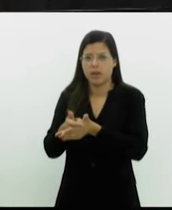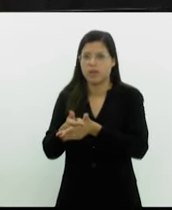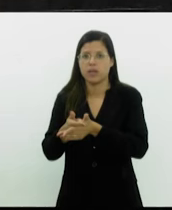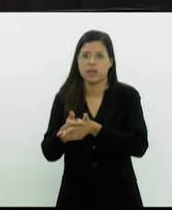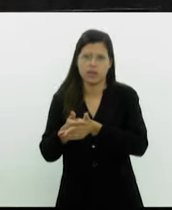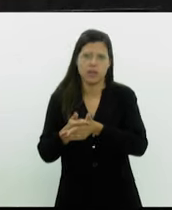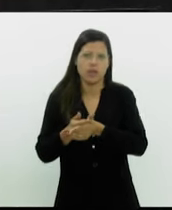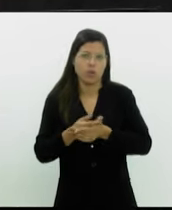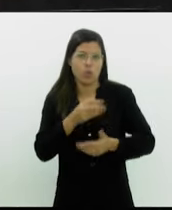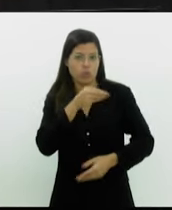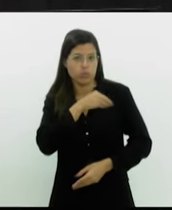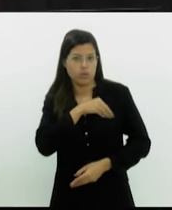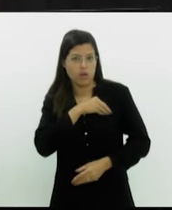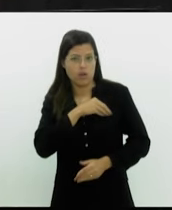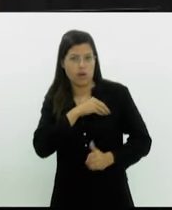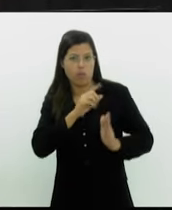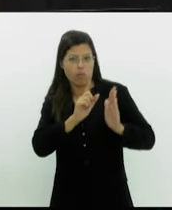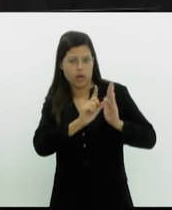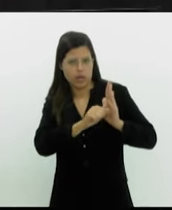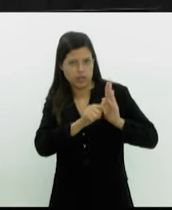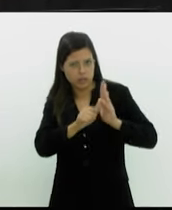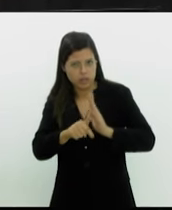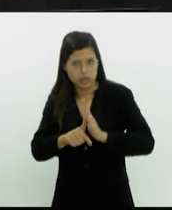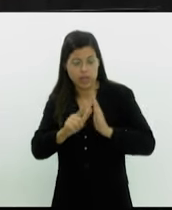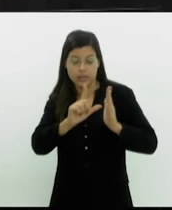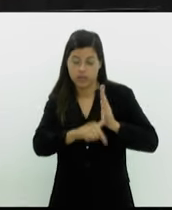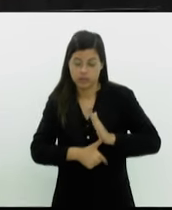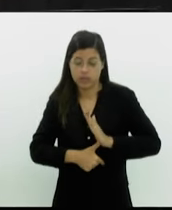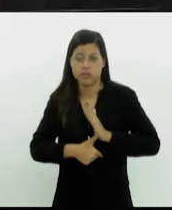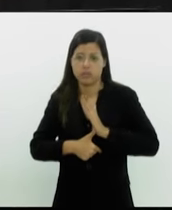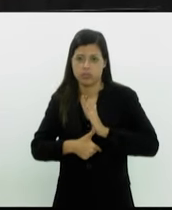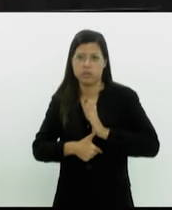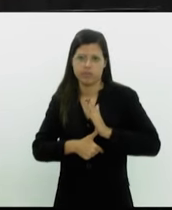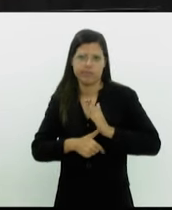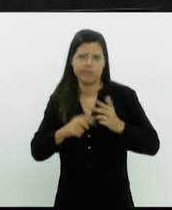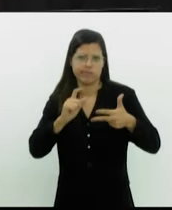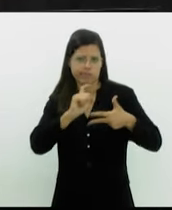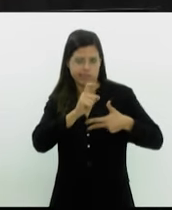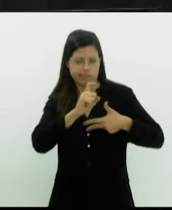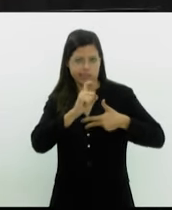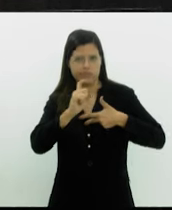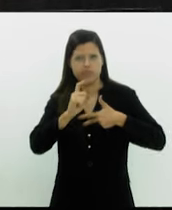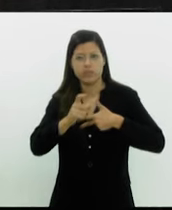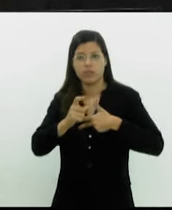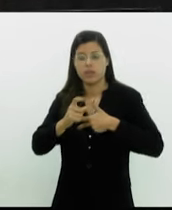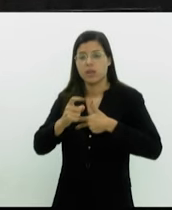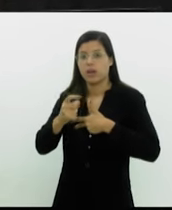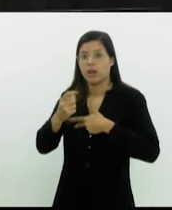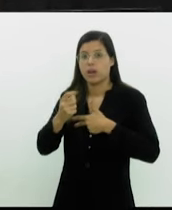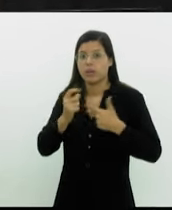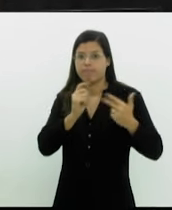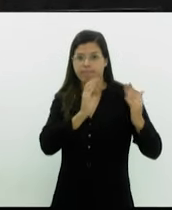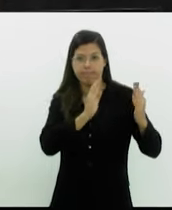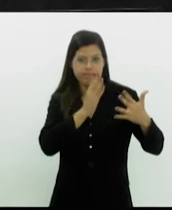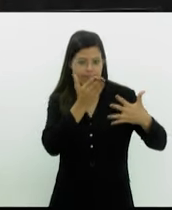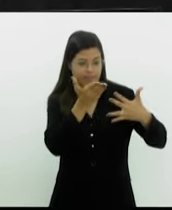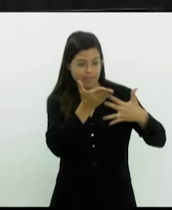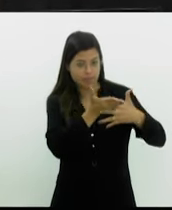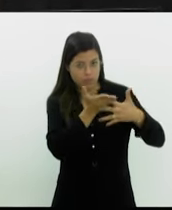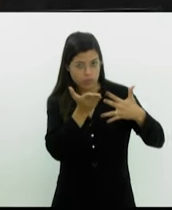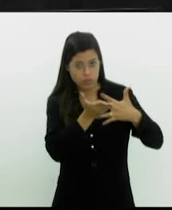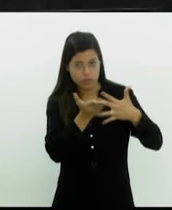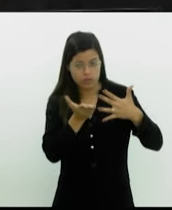salariais atrasadas do Poder Executivo, que são três parcelas que o